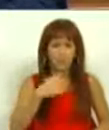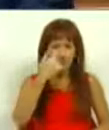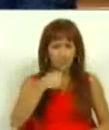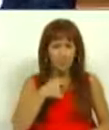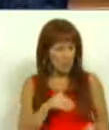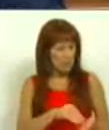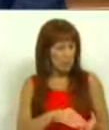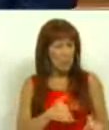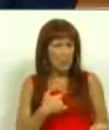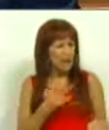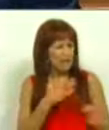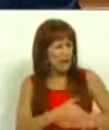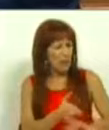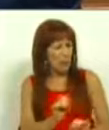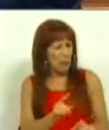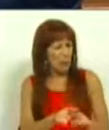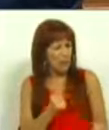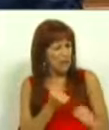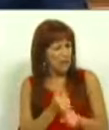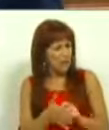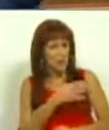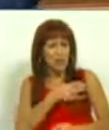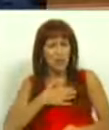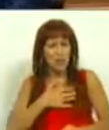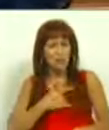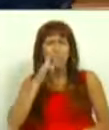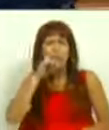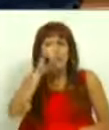pessoas carenciadas não têm acesso aos serviços de saúde.